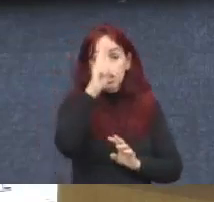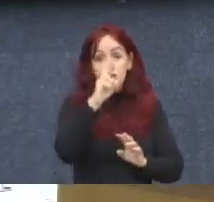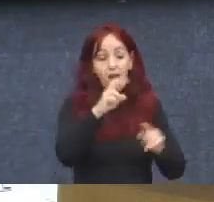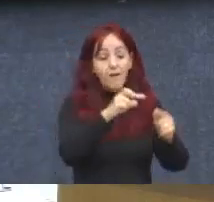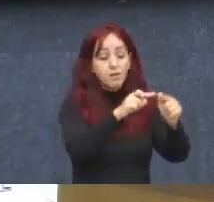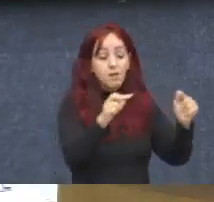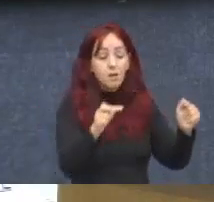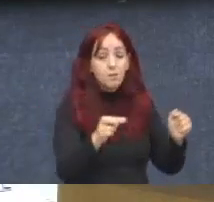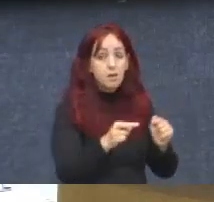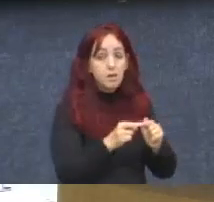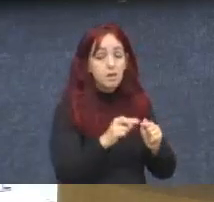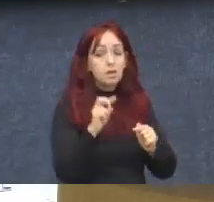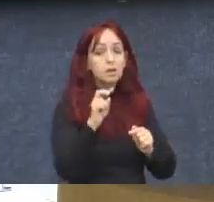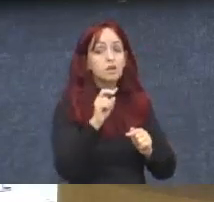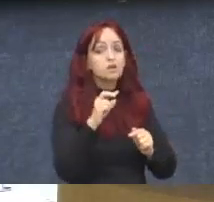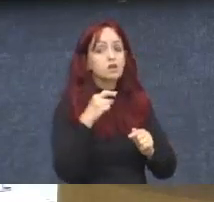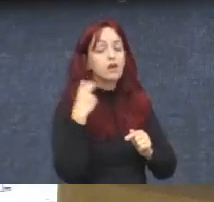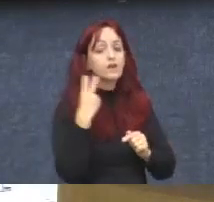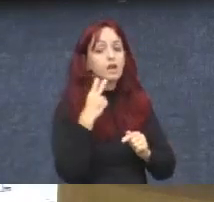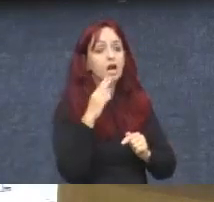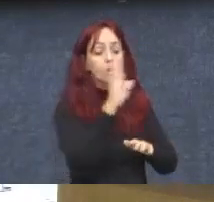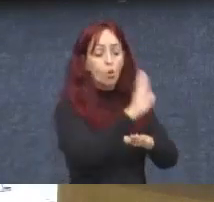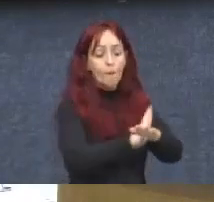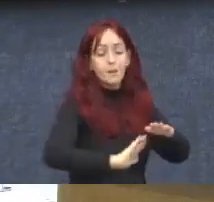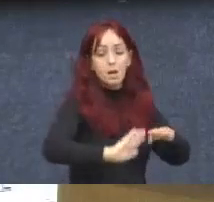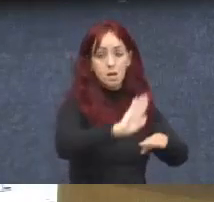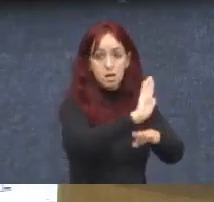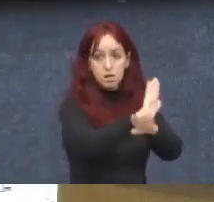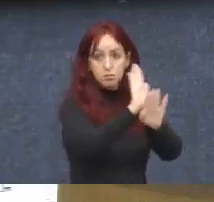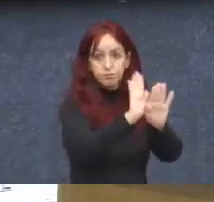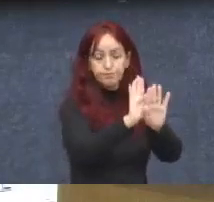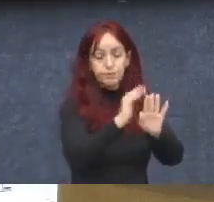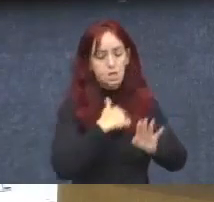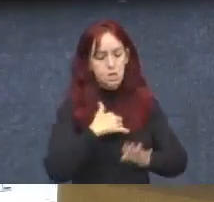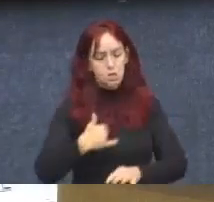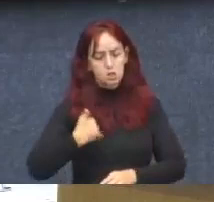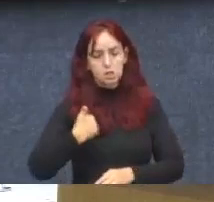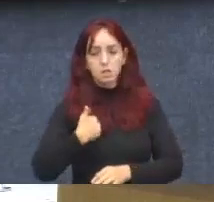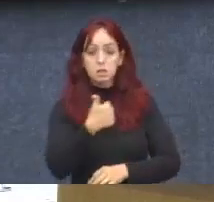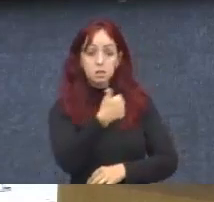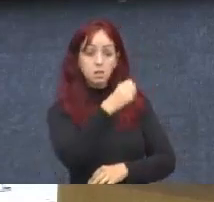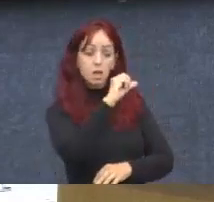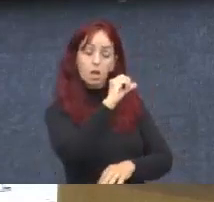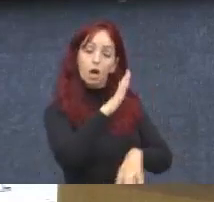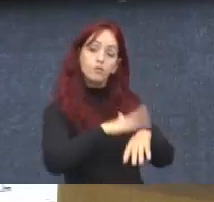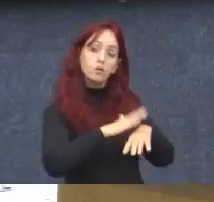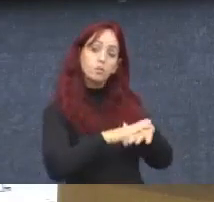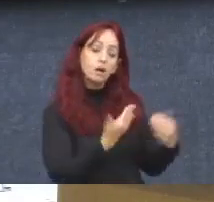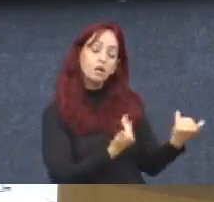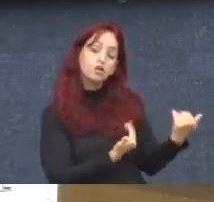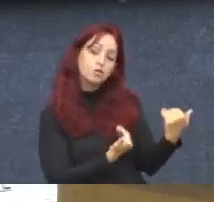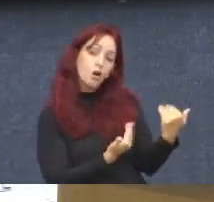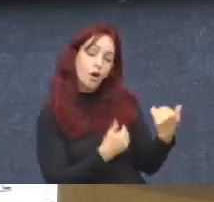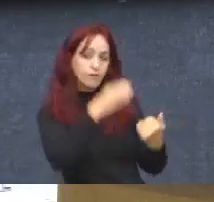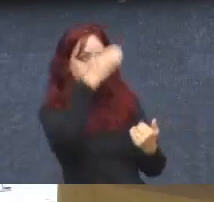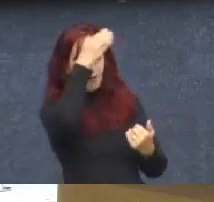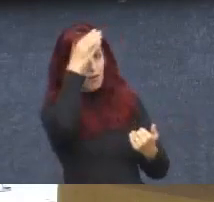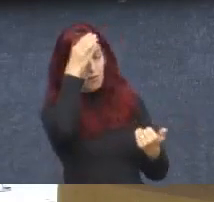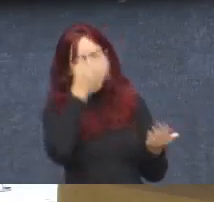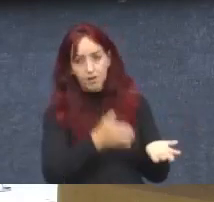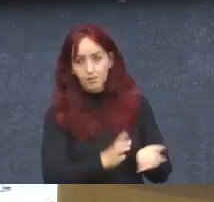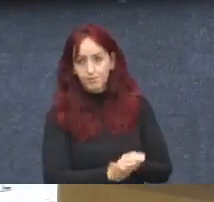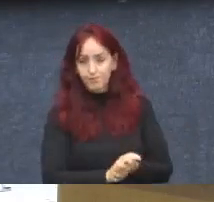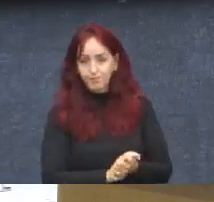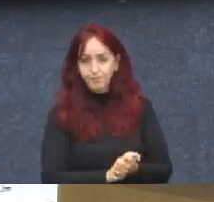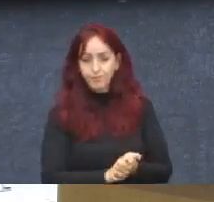do Barreiro. Aos 19 anos, então, o mais jovem chefe de gabinete da Câmara Municipal.